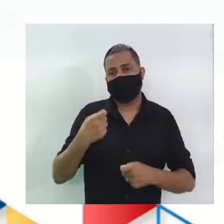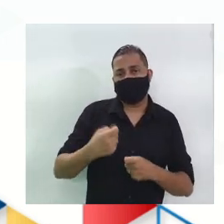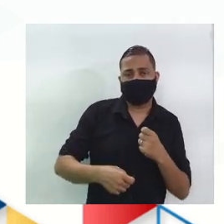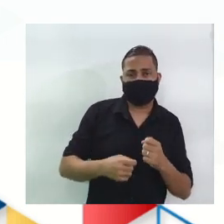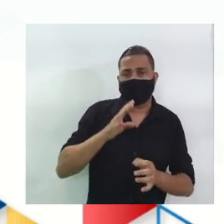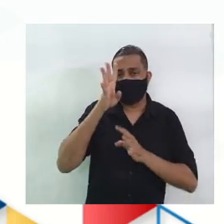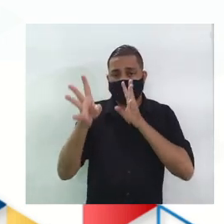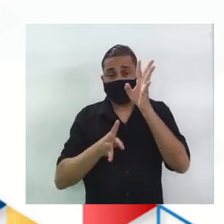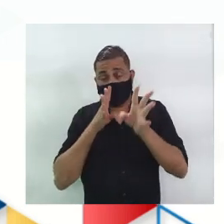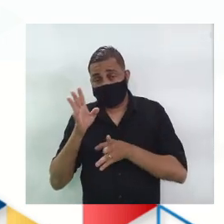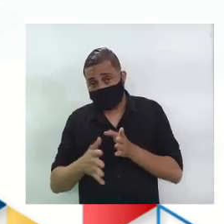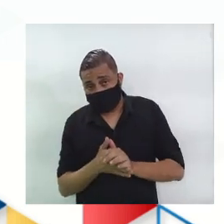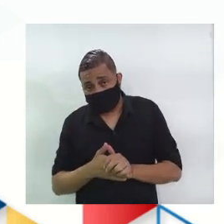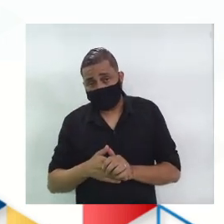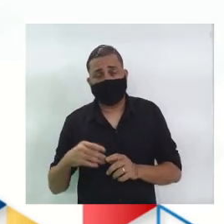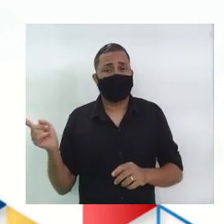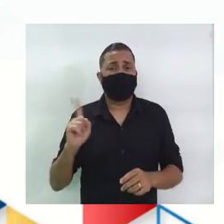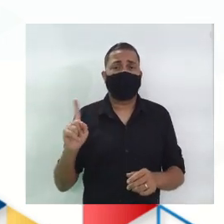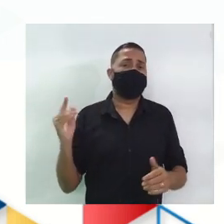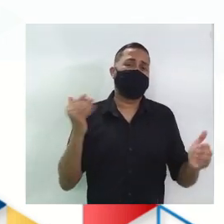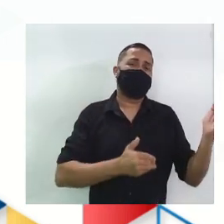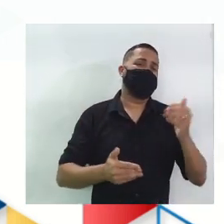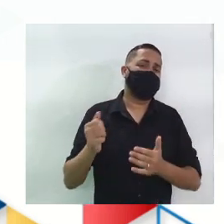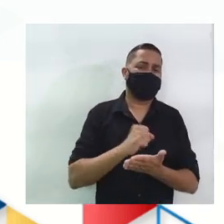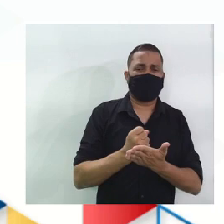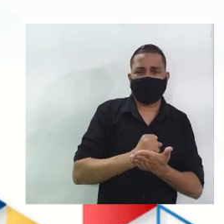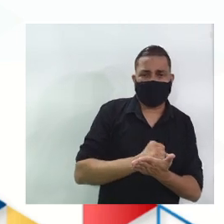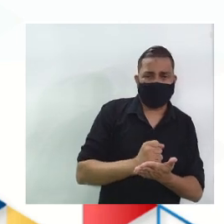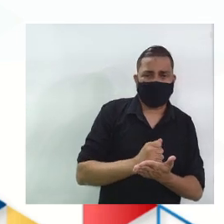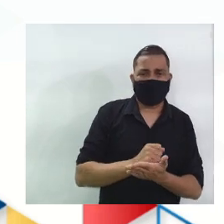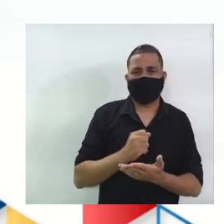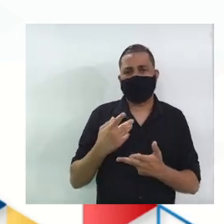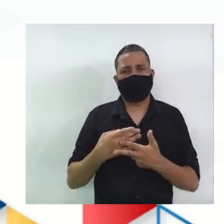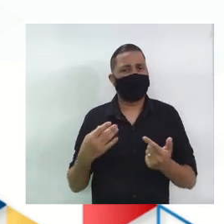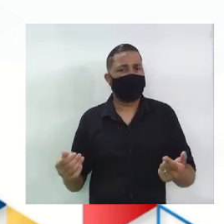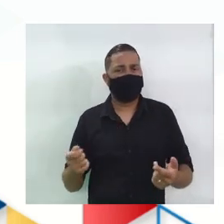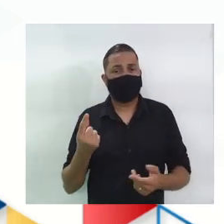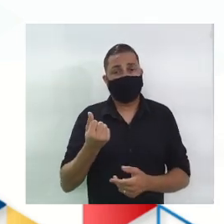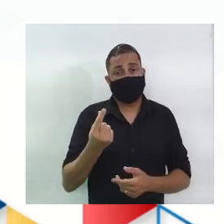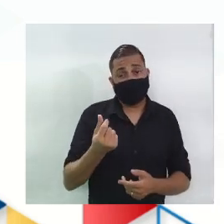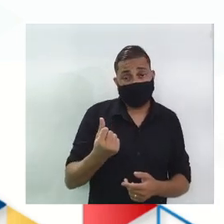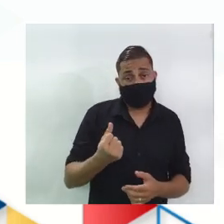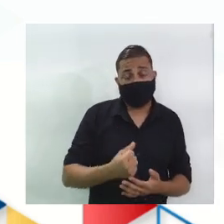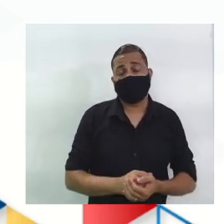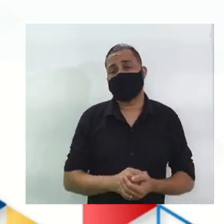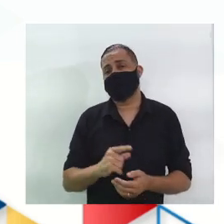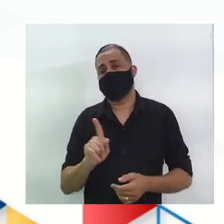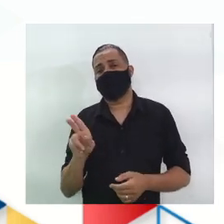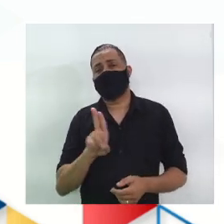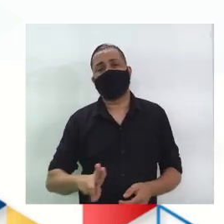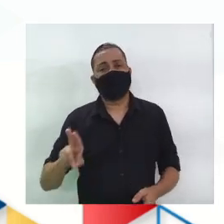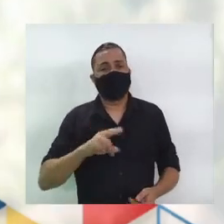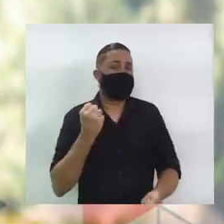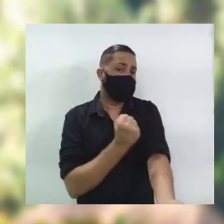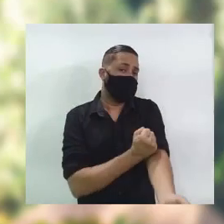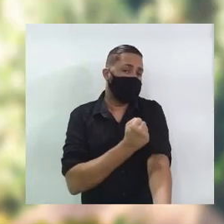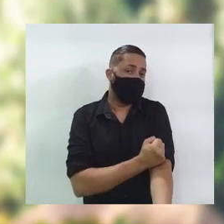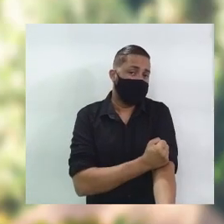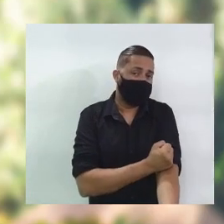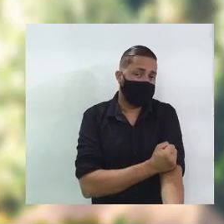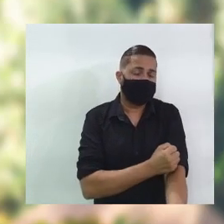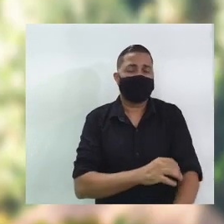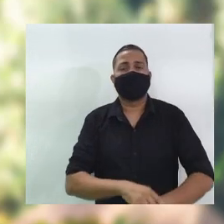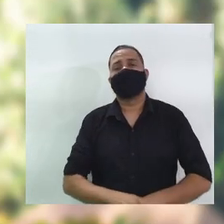ilícito. Não participar de jogos de azar. Não usar tóxicos. Então, não